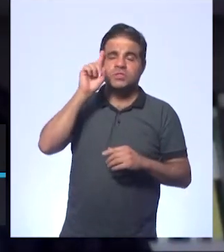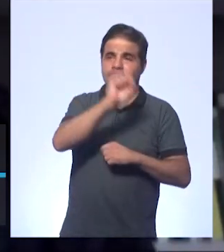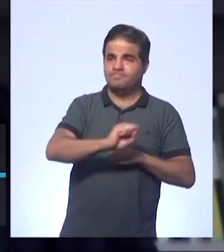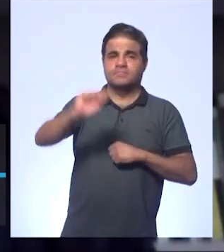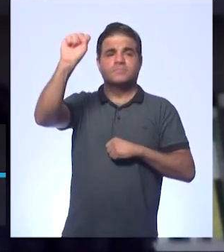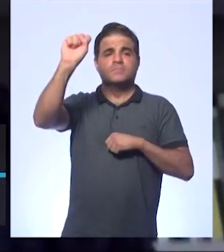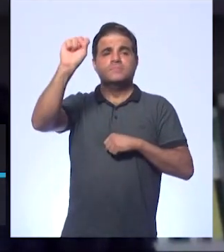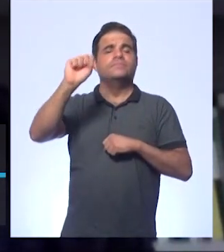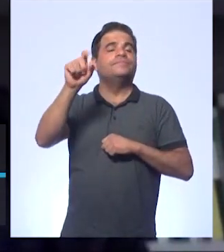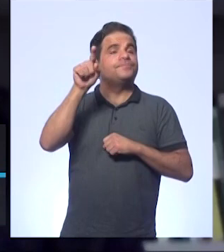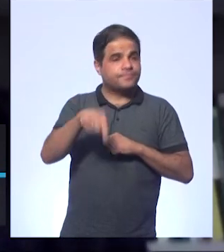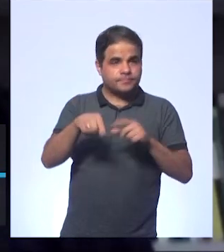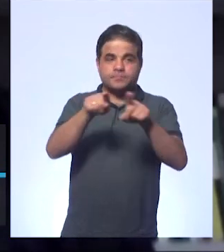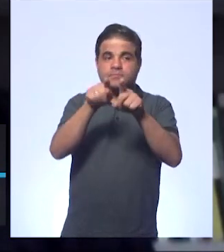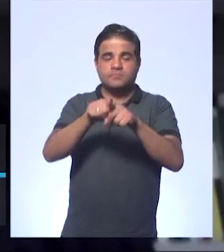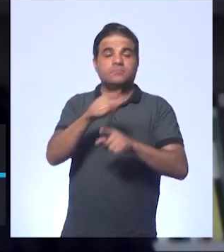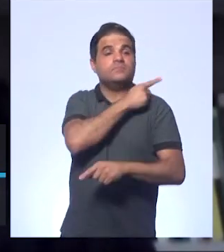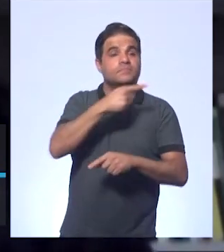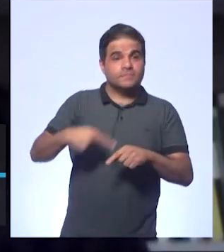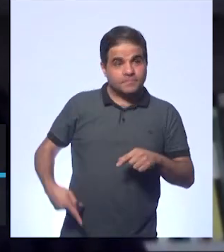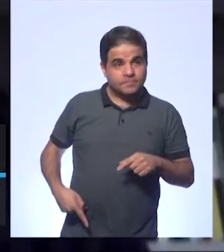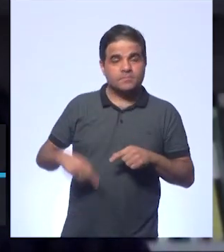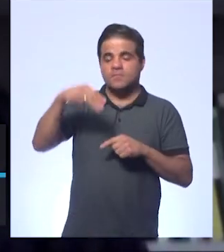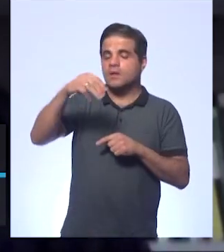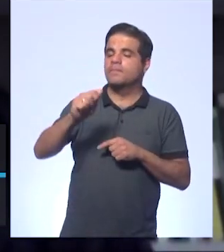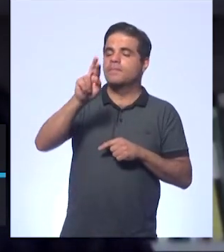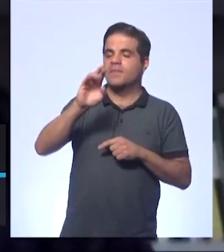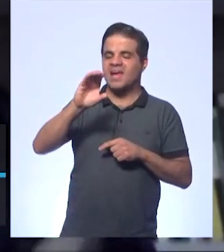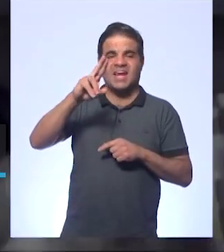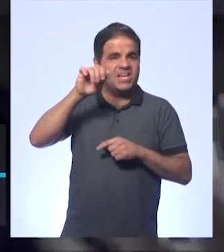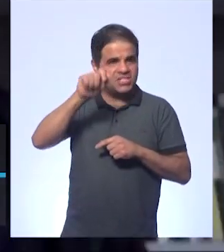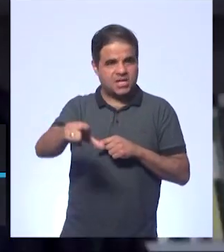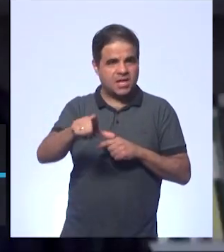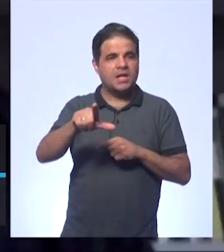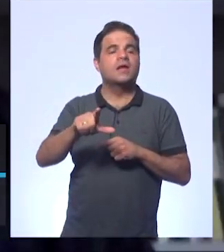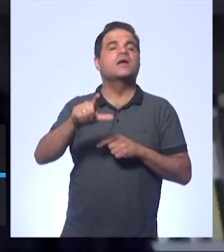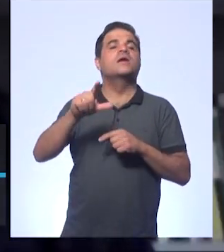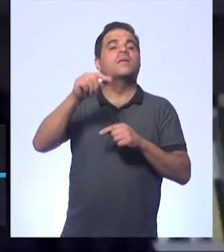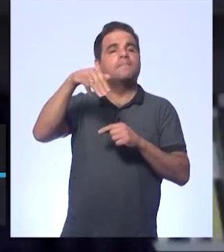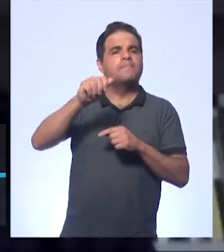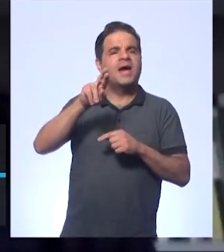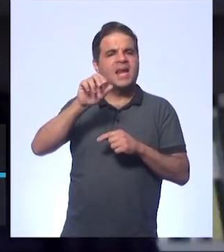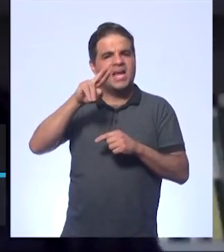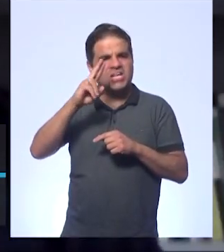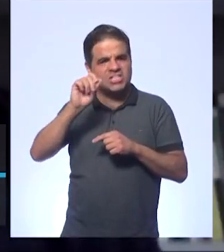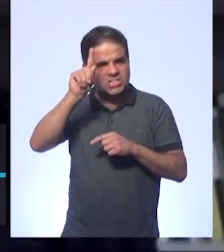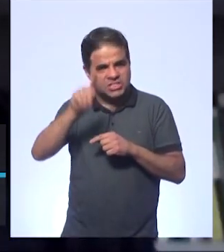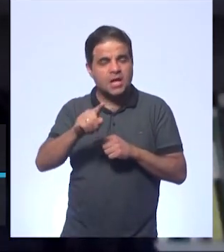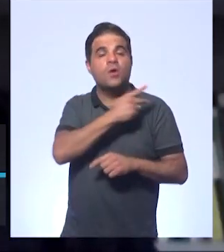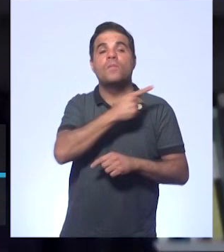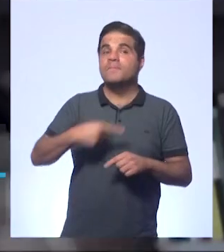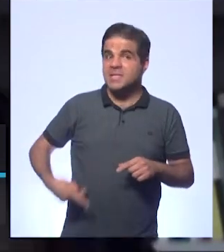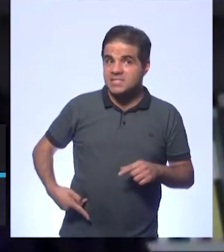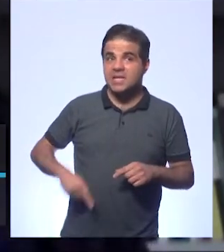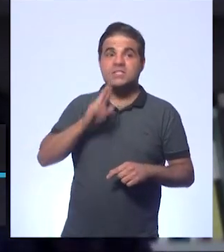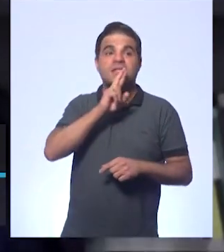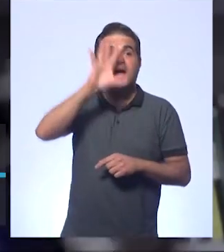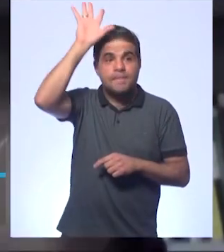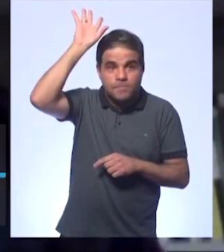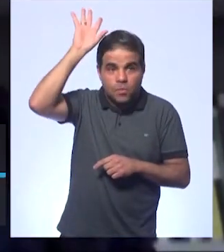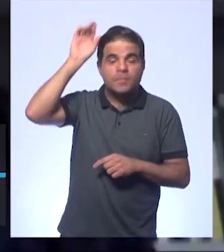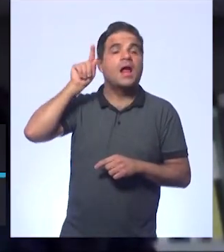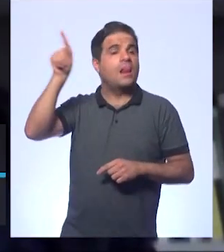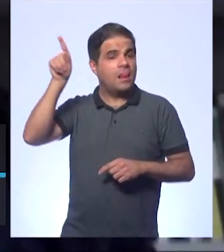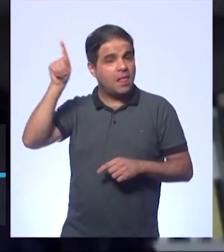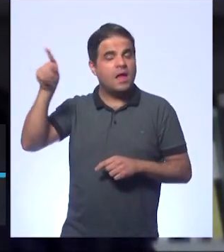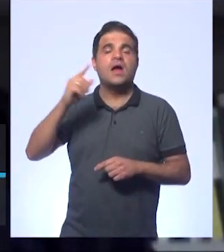Heróis o presidente, né, Marechal Samora Machel, que foi também o presidente da República